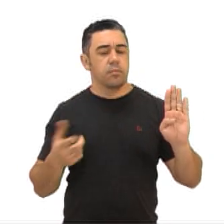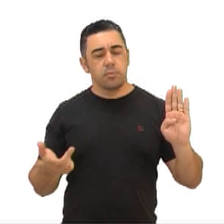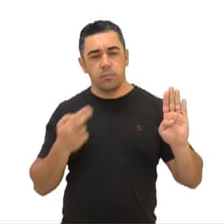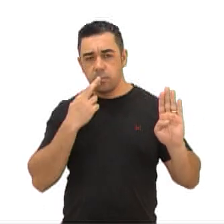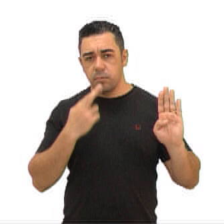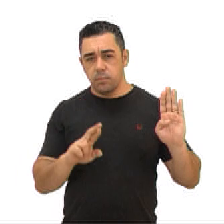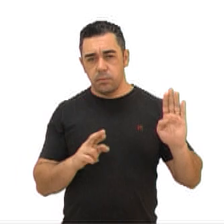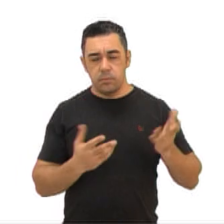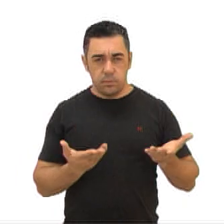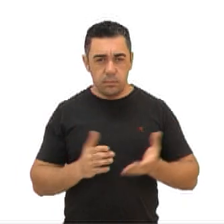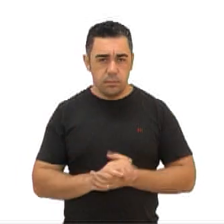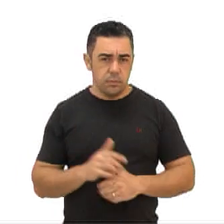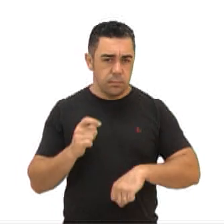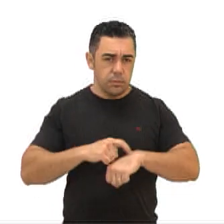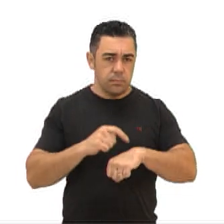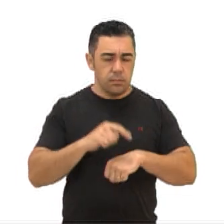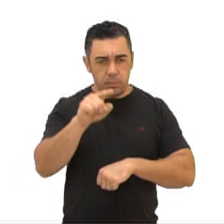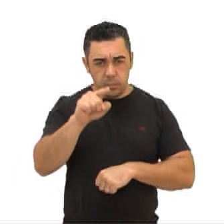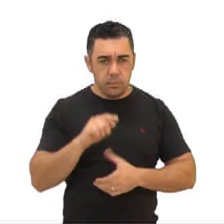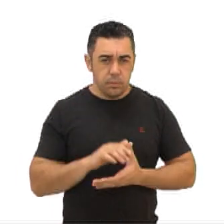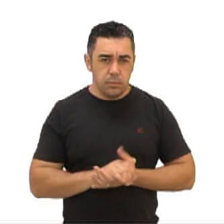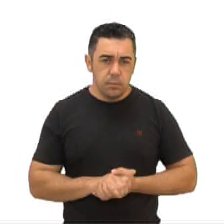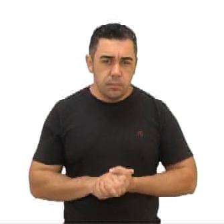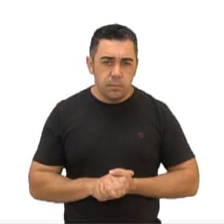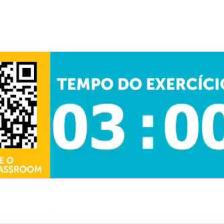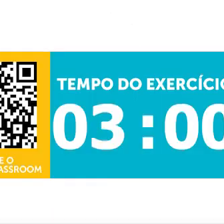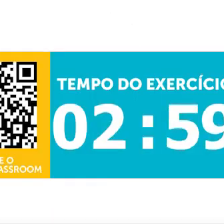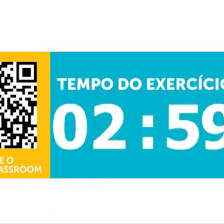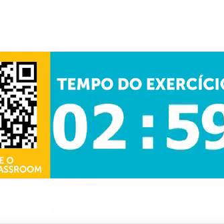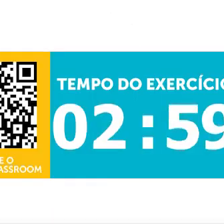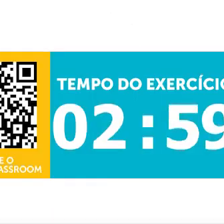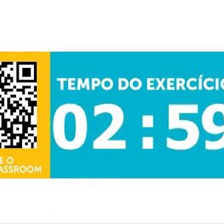do resultado. Tempo para vocês identificarem.